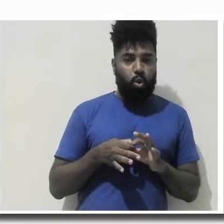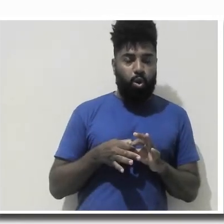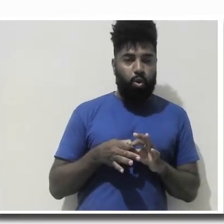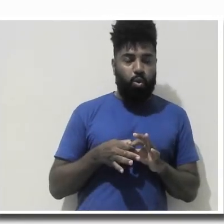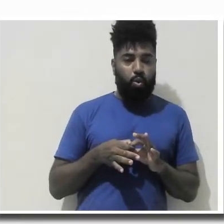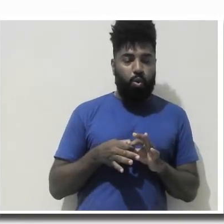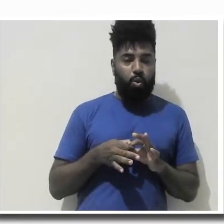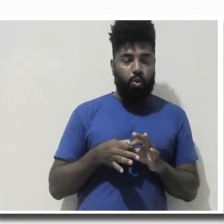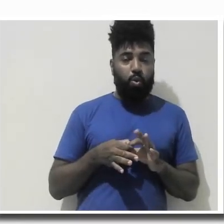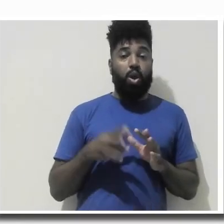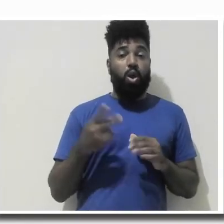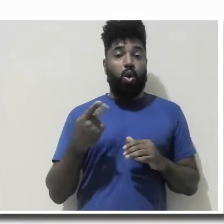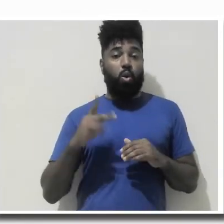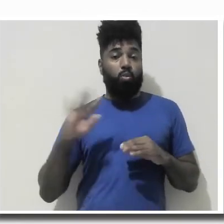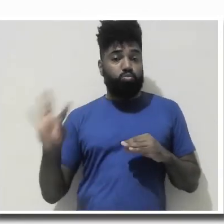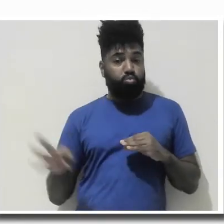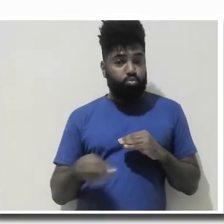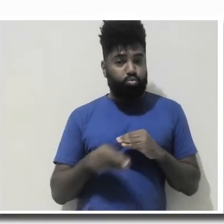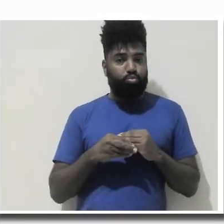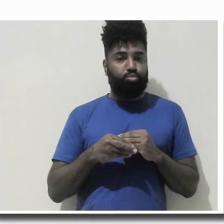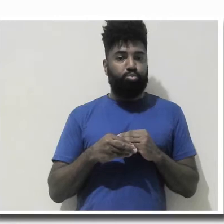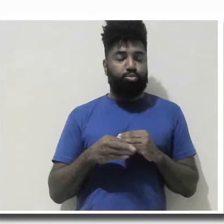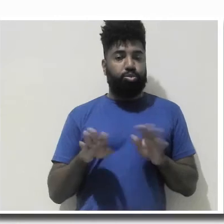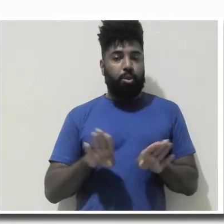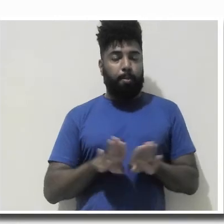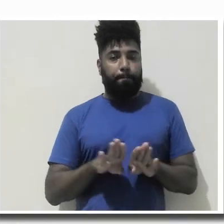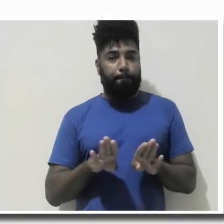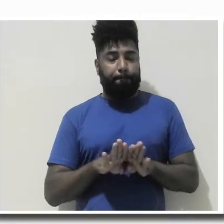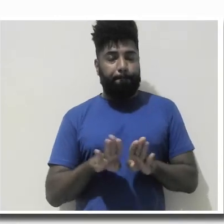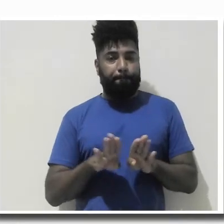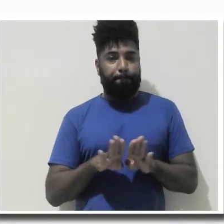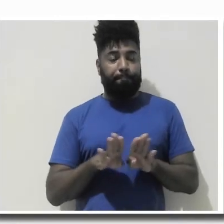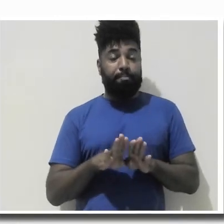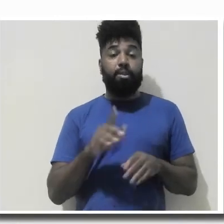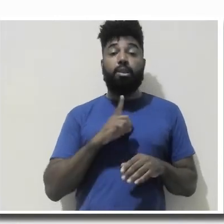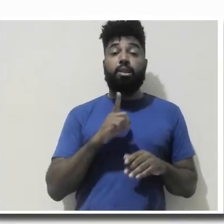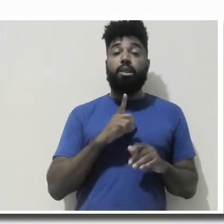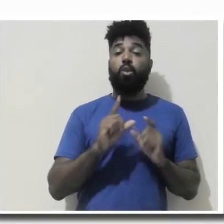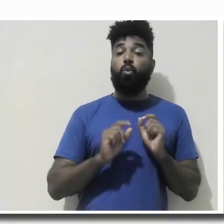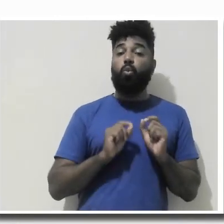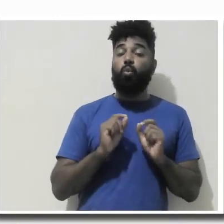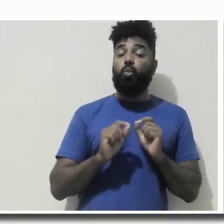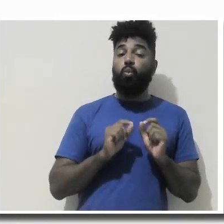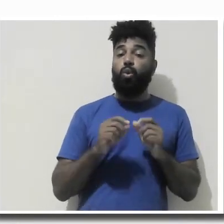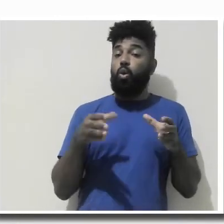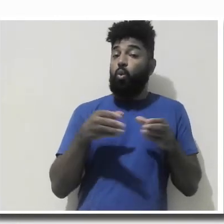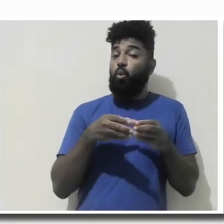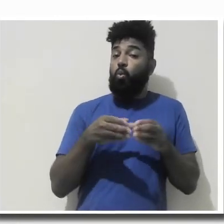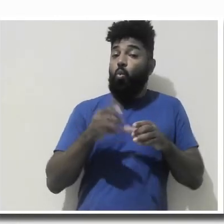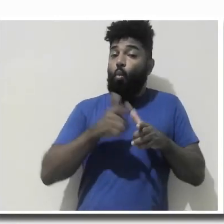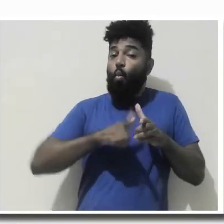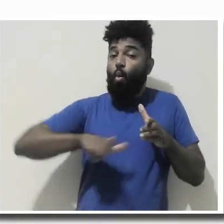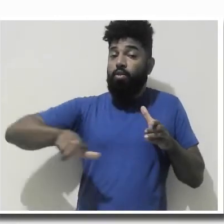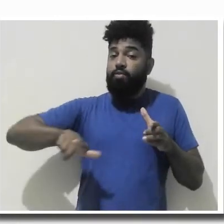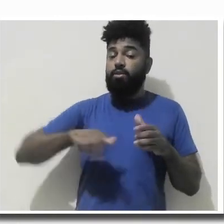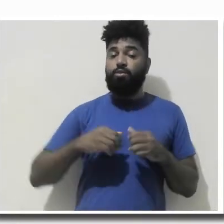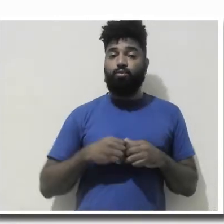com o seu complementar, eu terei o conjunto